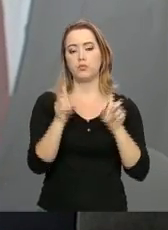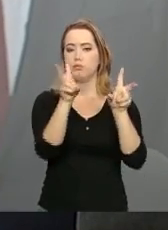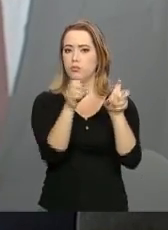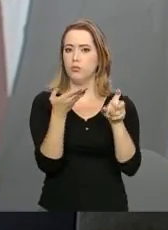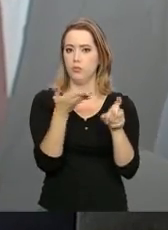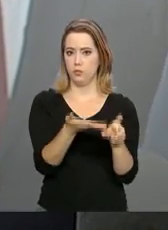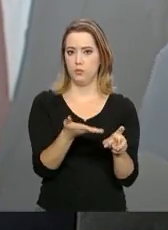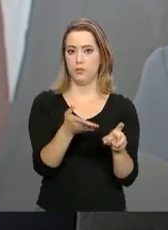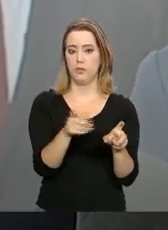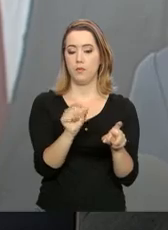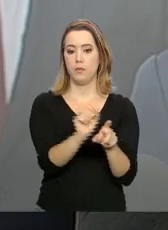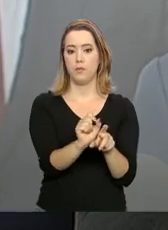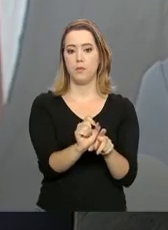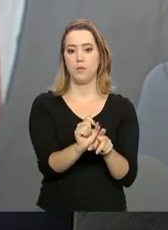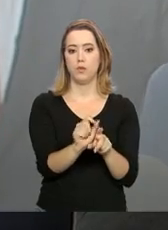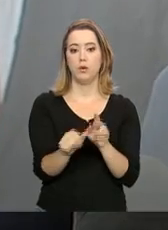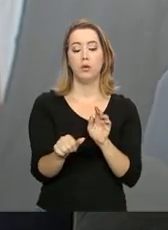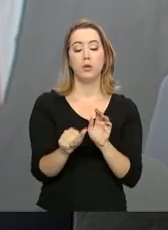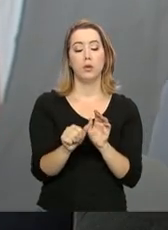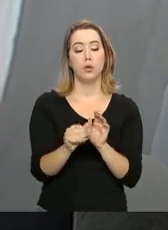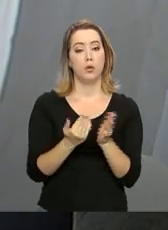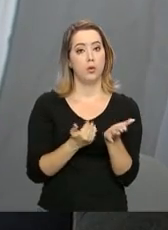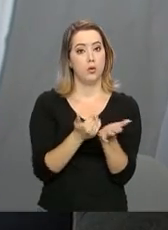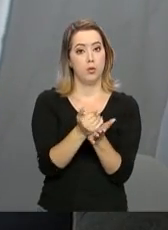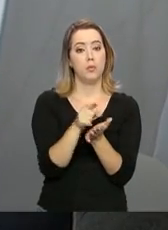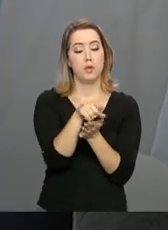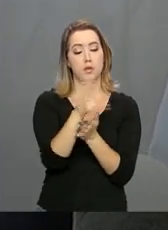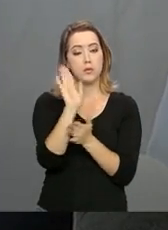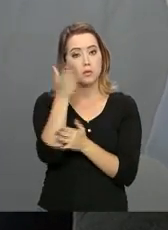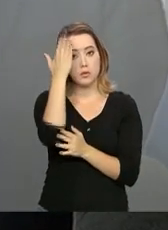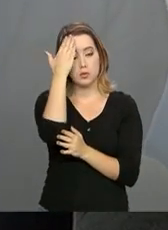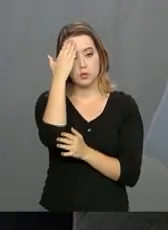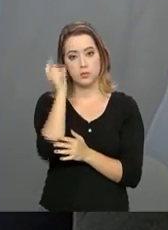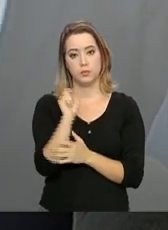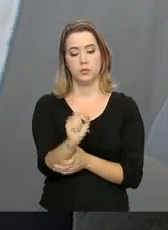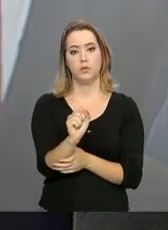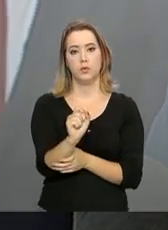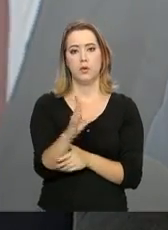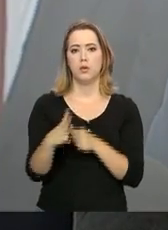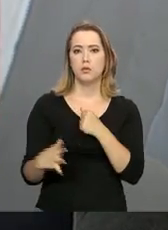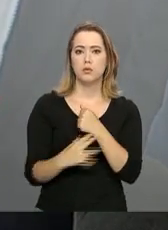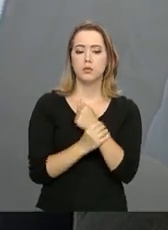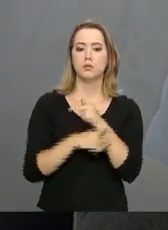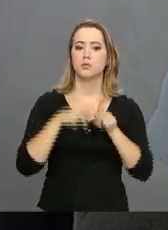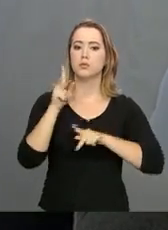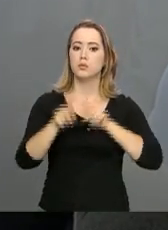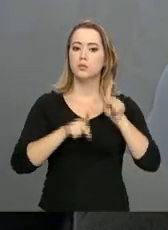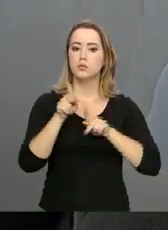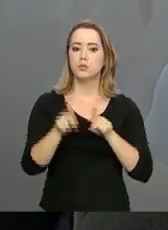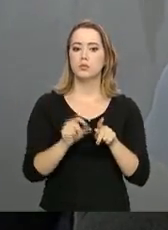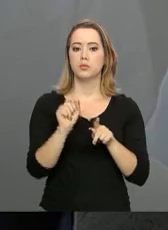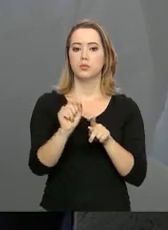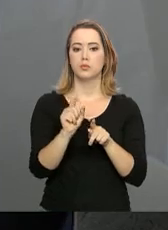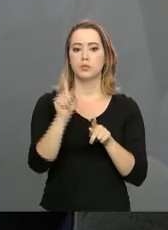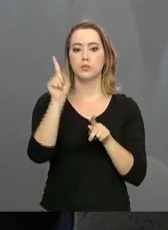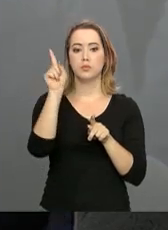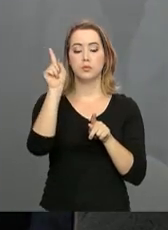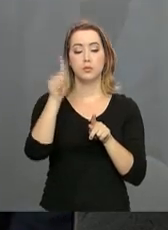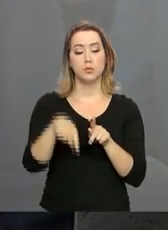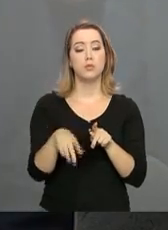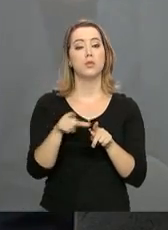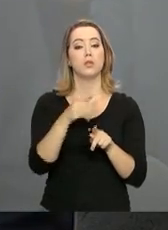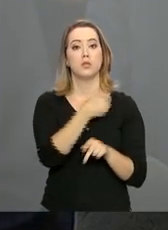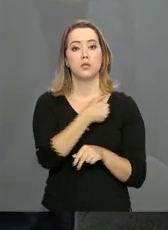matéria. Em princípio, vocês sabem que a segurança pública é uma tarefa do